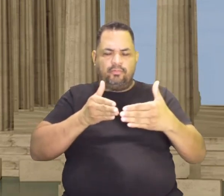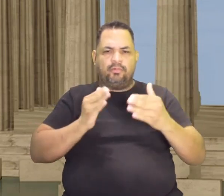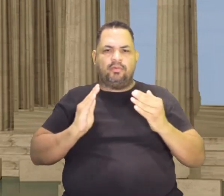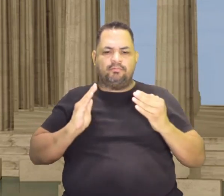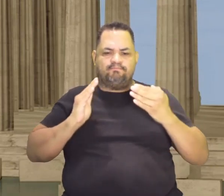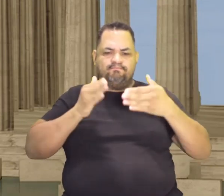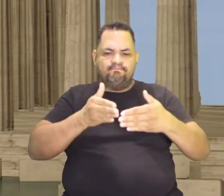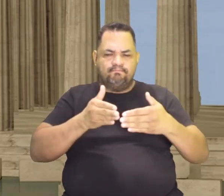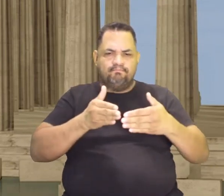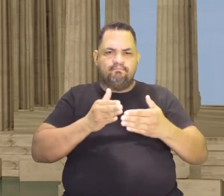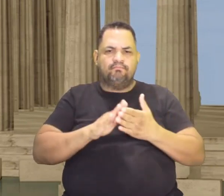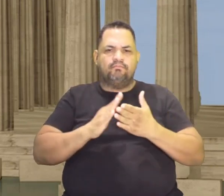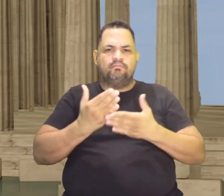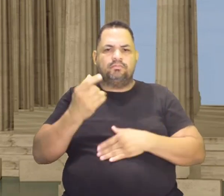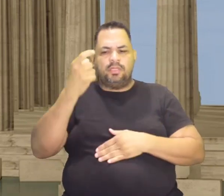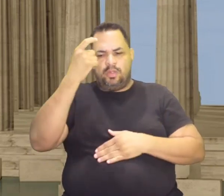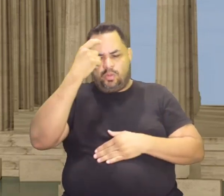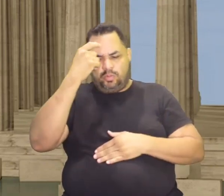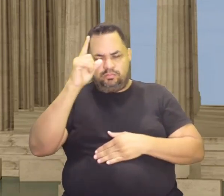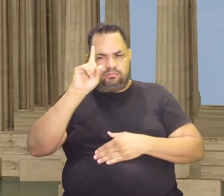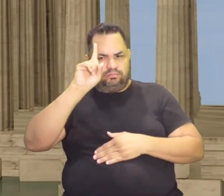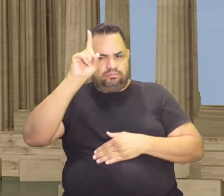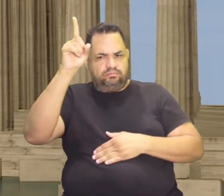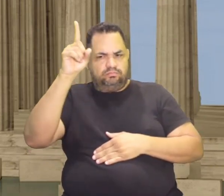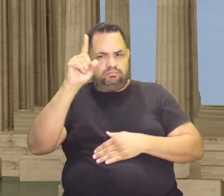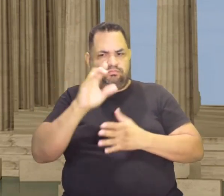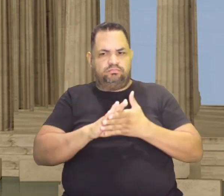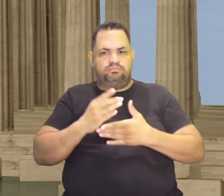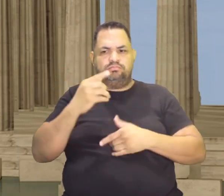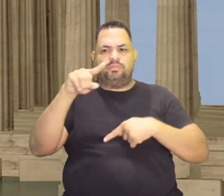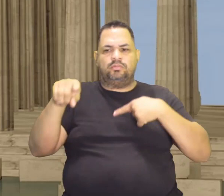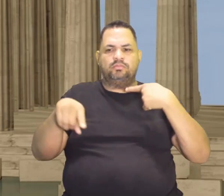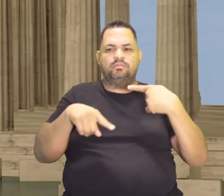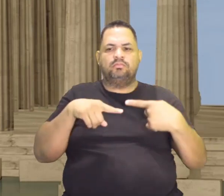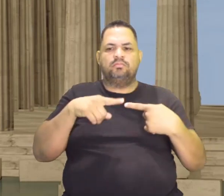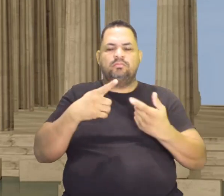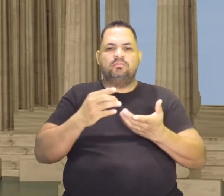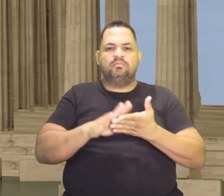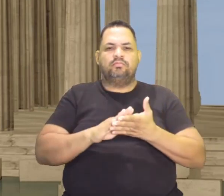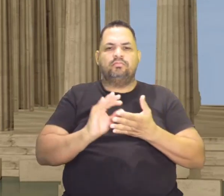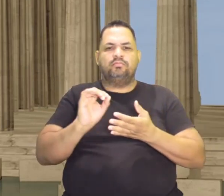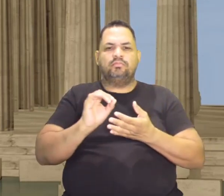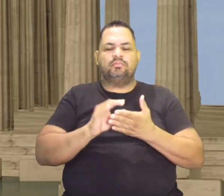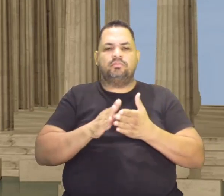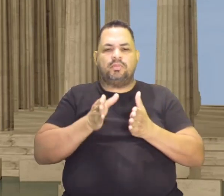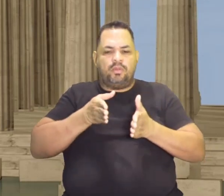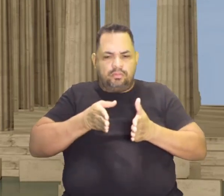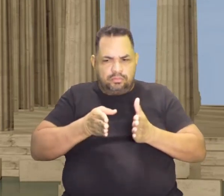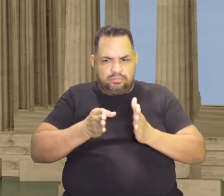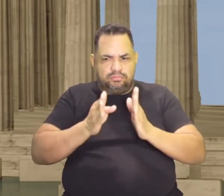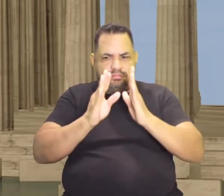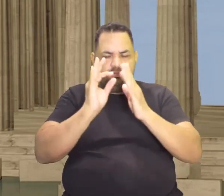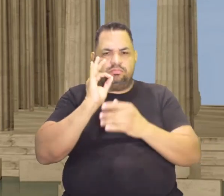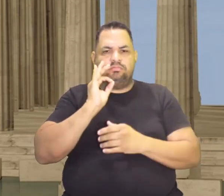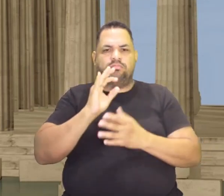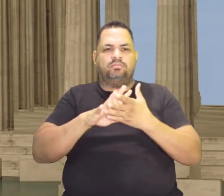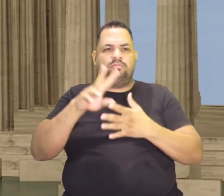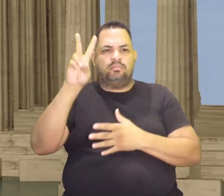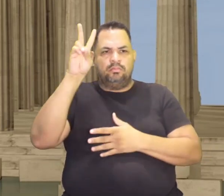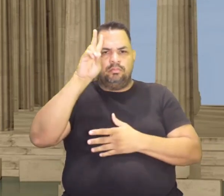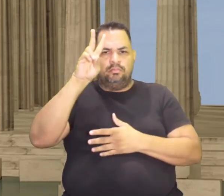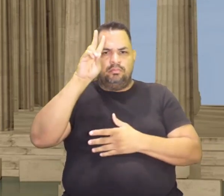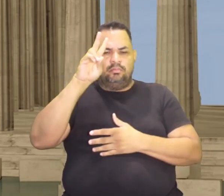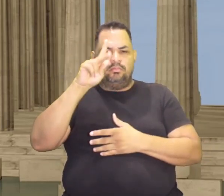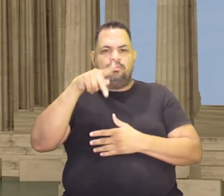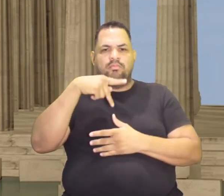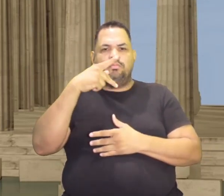em si é colocar a sua ideia, o seu interesse, o seu desejo naquele caminho, o percurso, ok? Lembra que eu falei